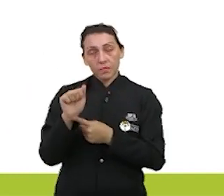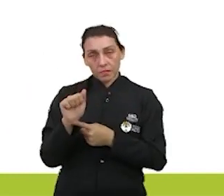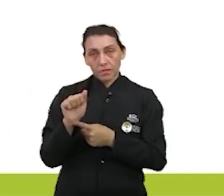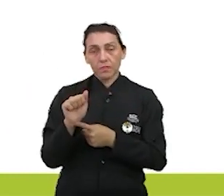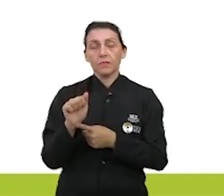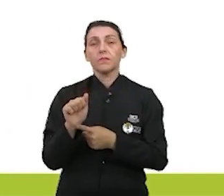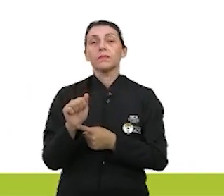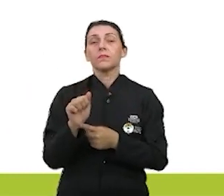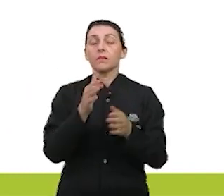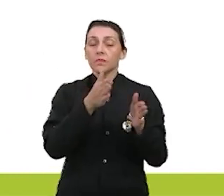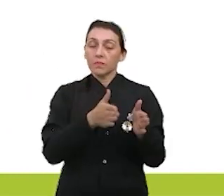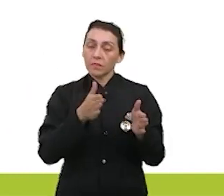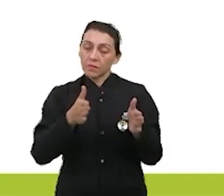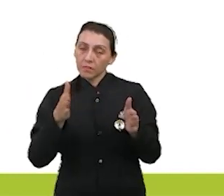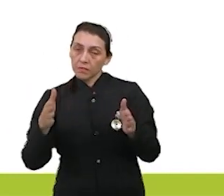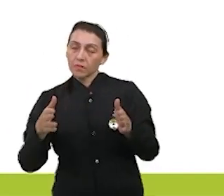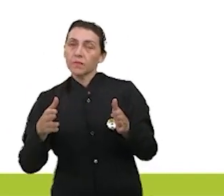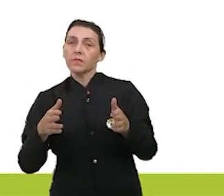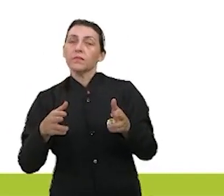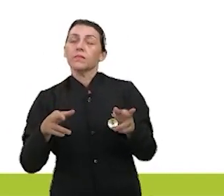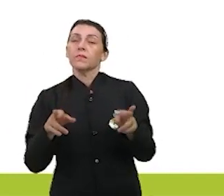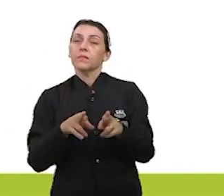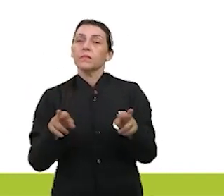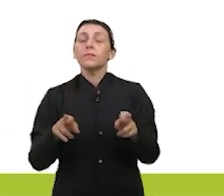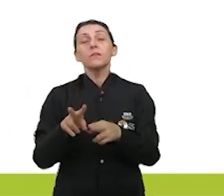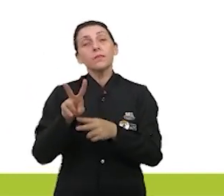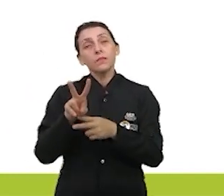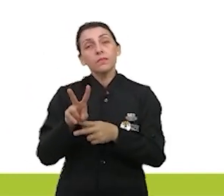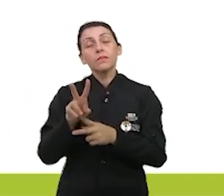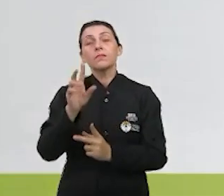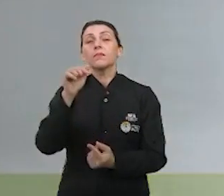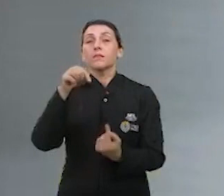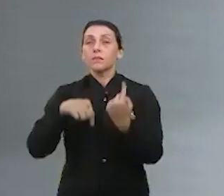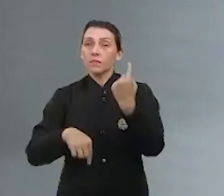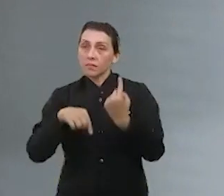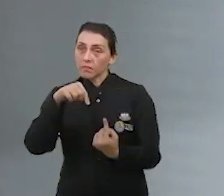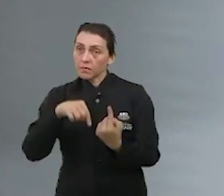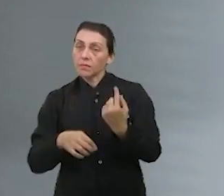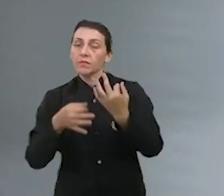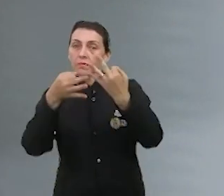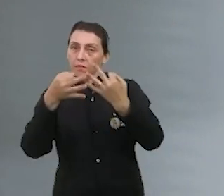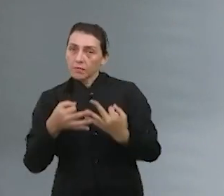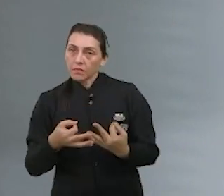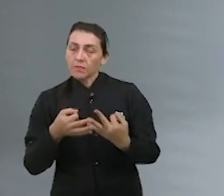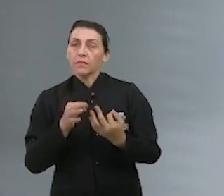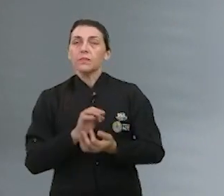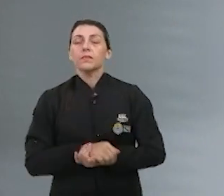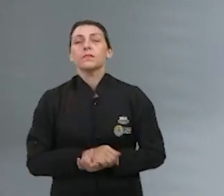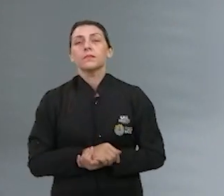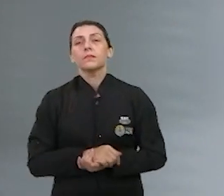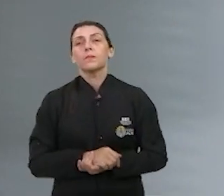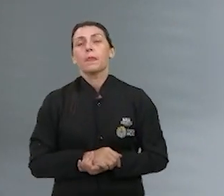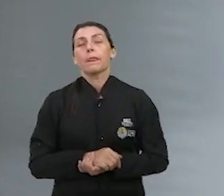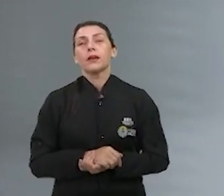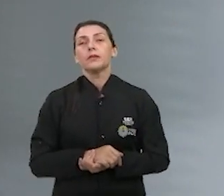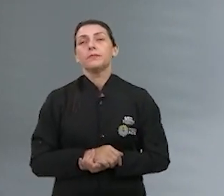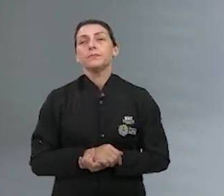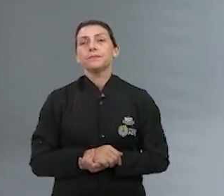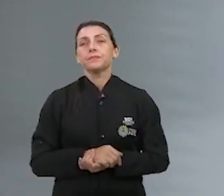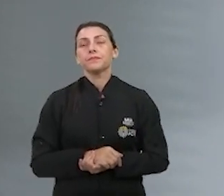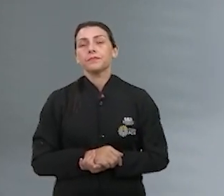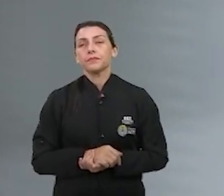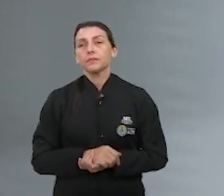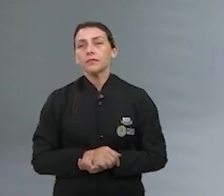com o resistor e o meu V está em paralelo, que está correto, tudo bem? Mas vamos analisar as